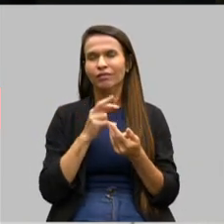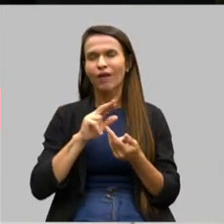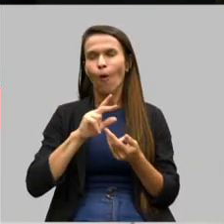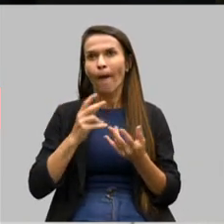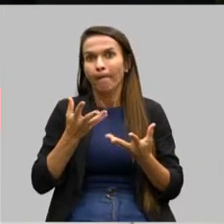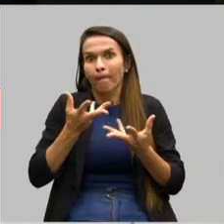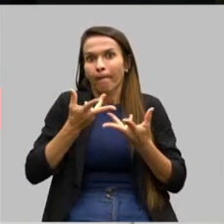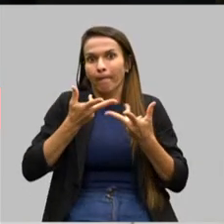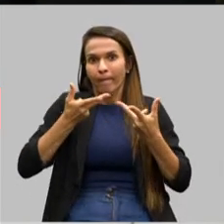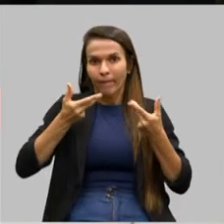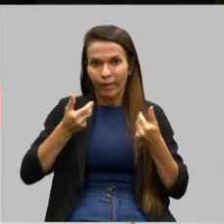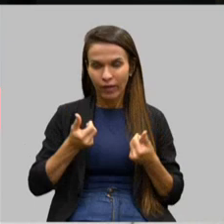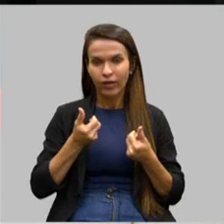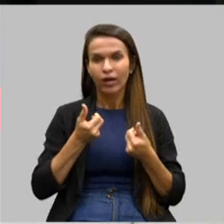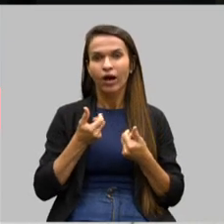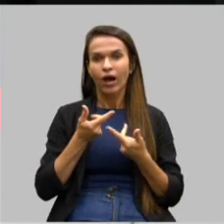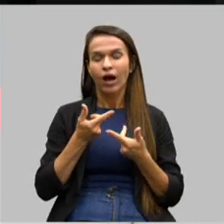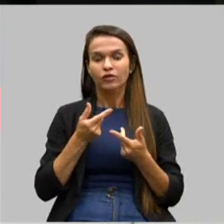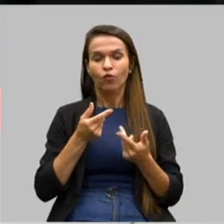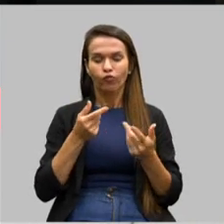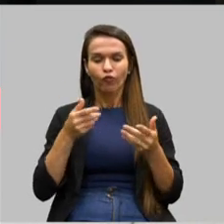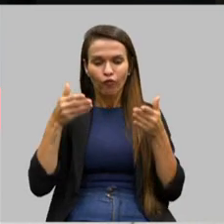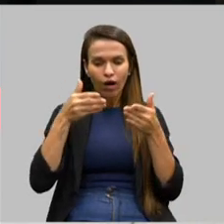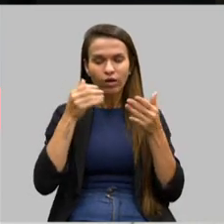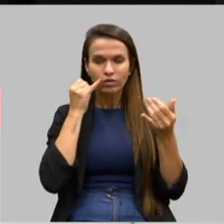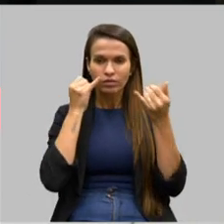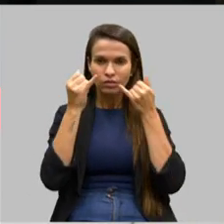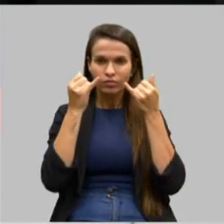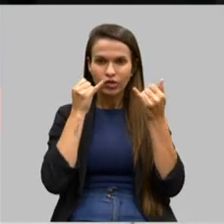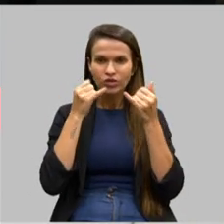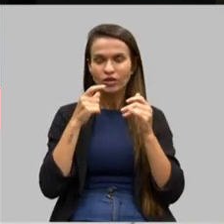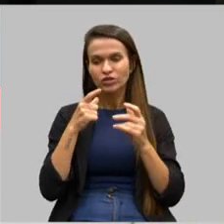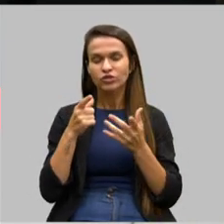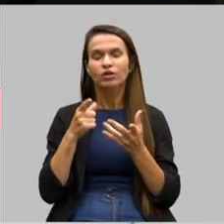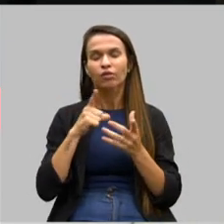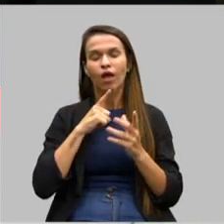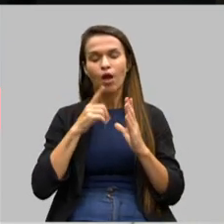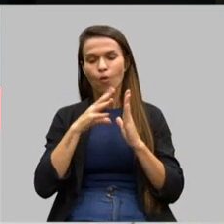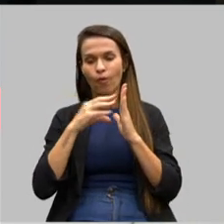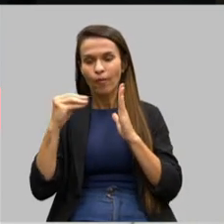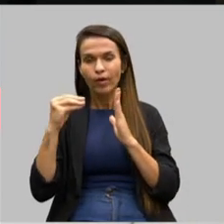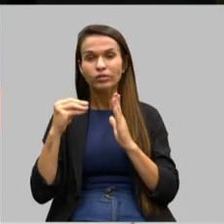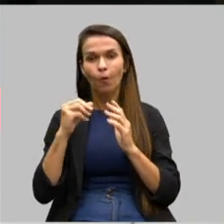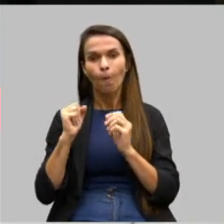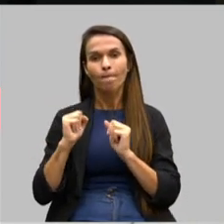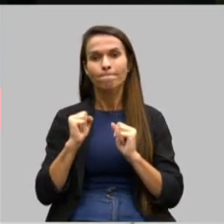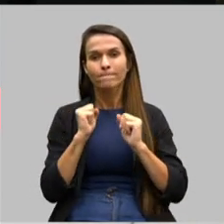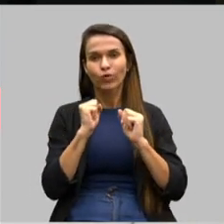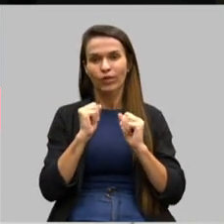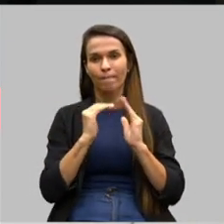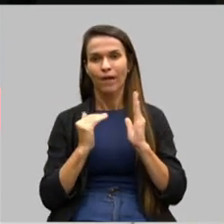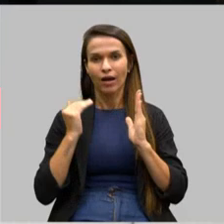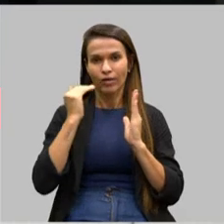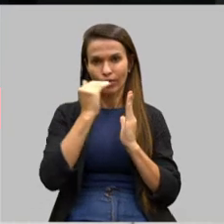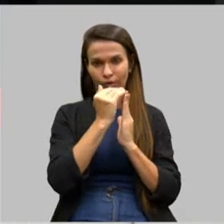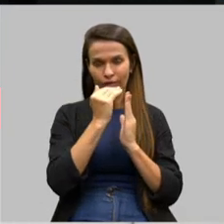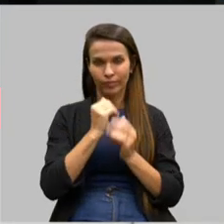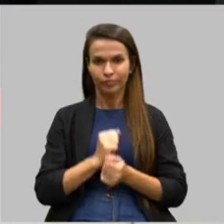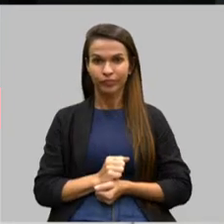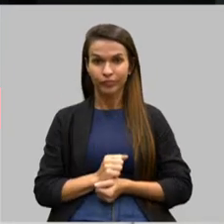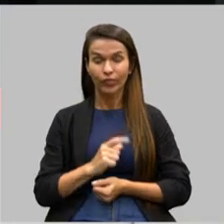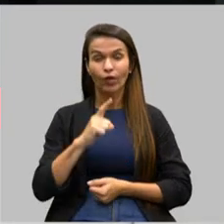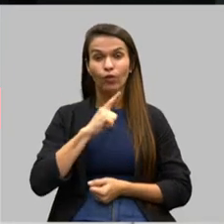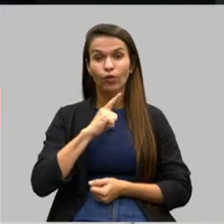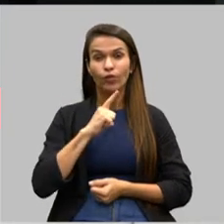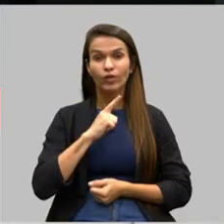informação, a gente alimenta os modelos que têm um poder maior. O que, que a gente tem, então,